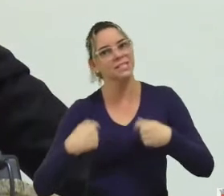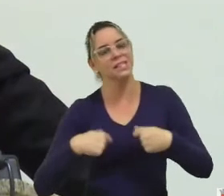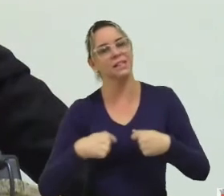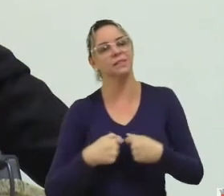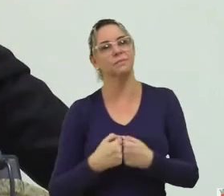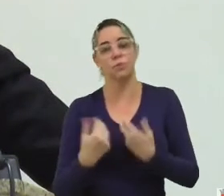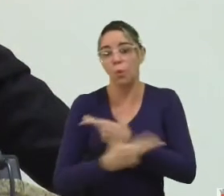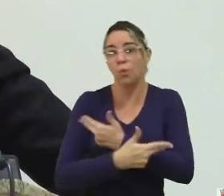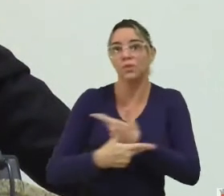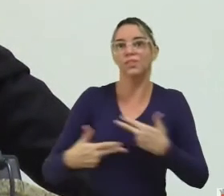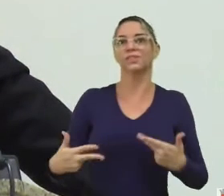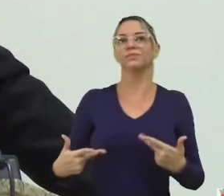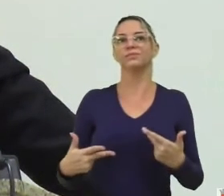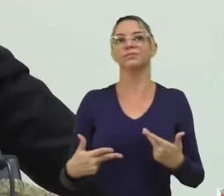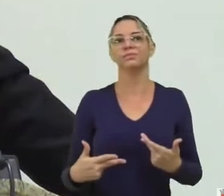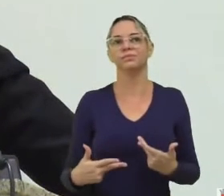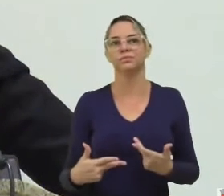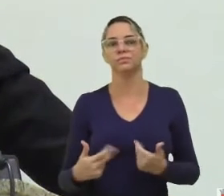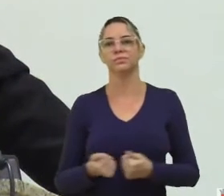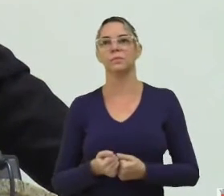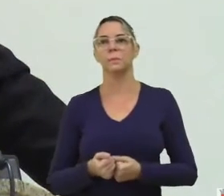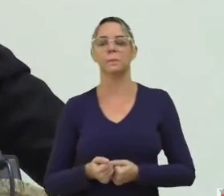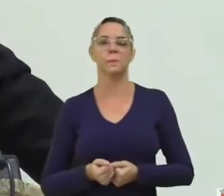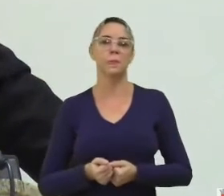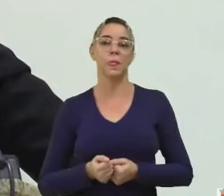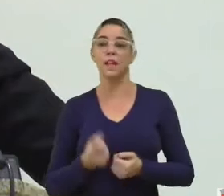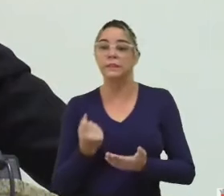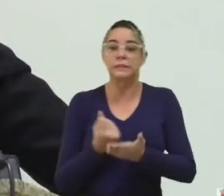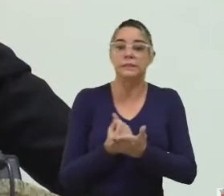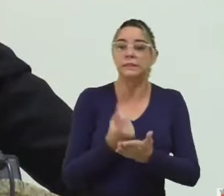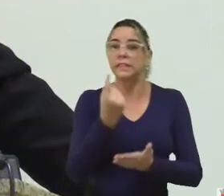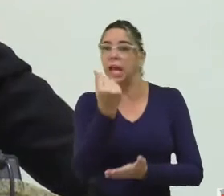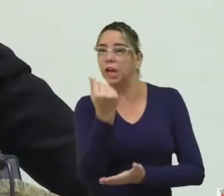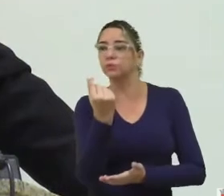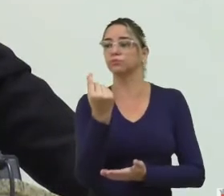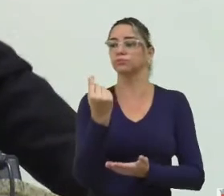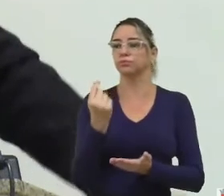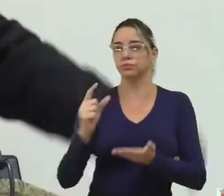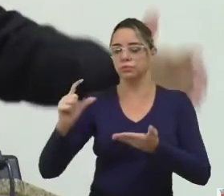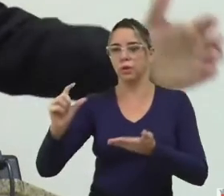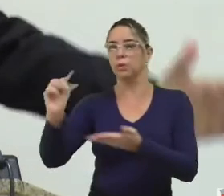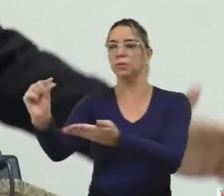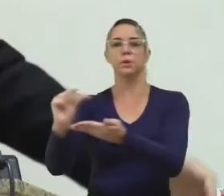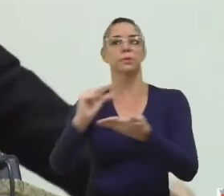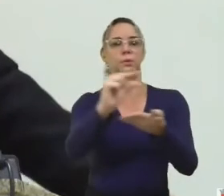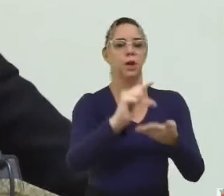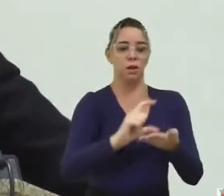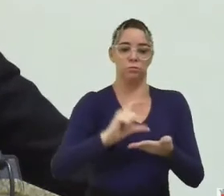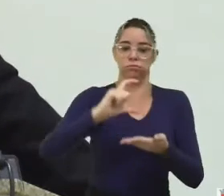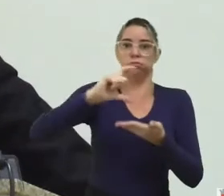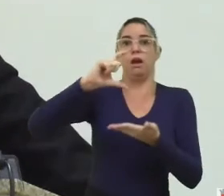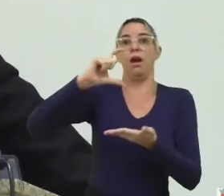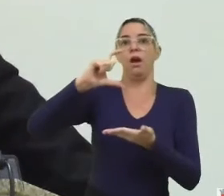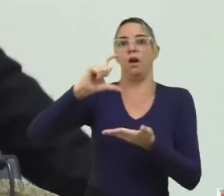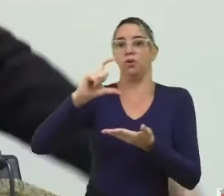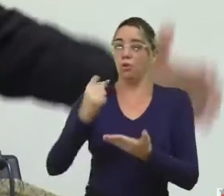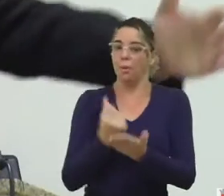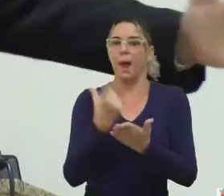atletas juntando junto um dinheiro, outra ajuda para comprar bola para poder